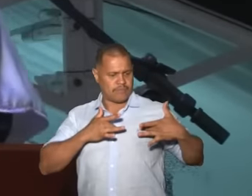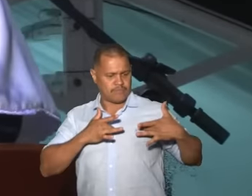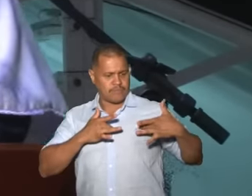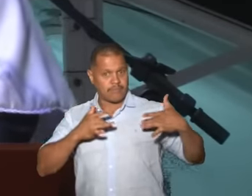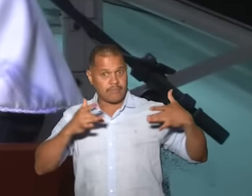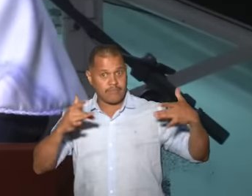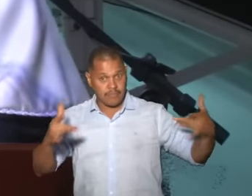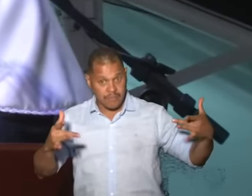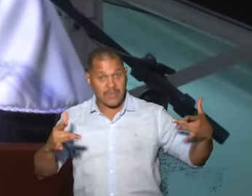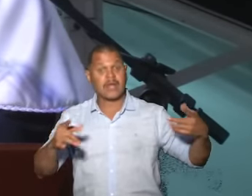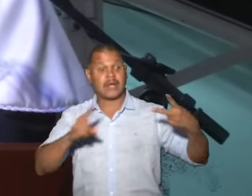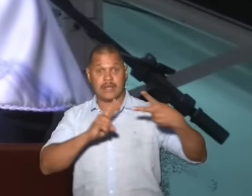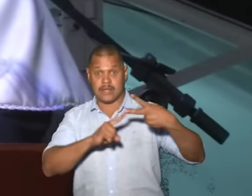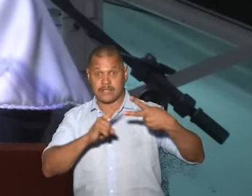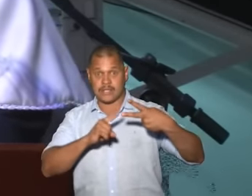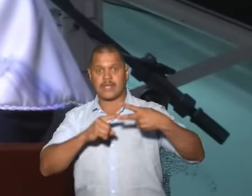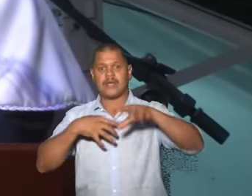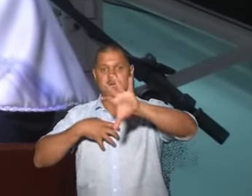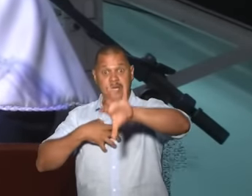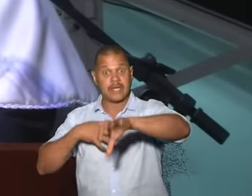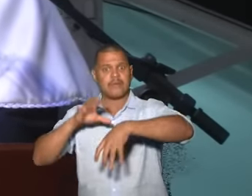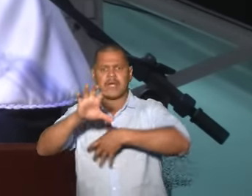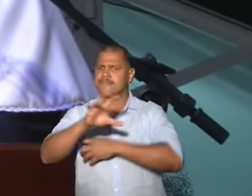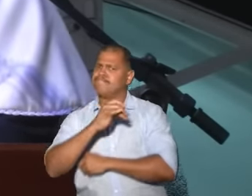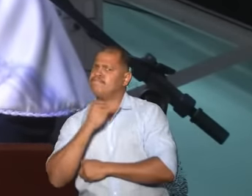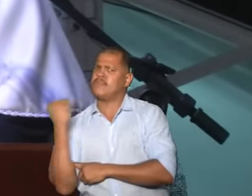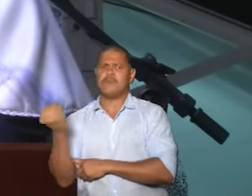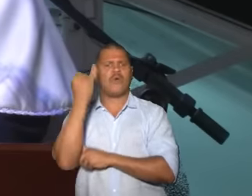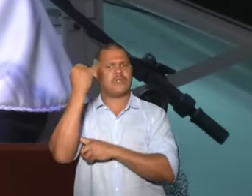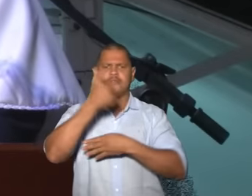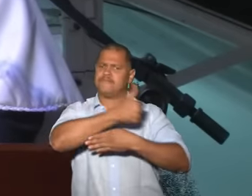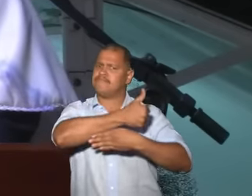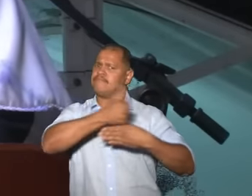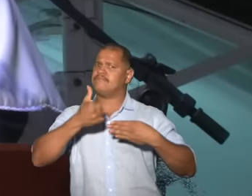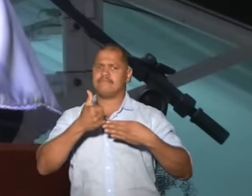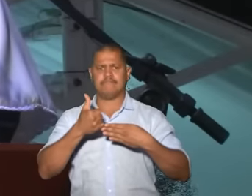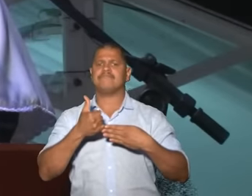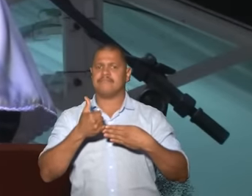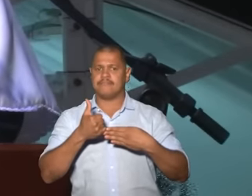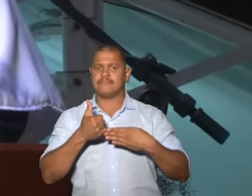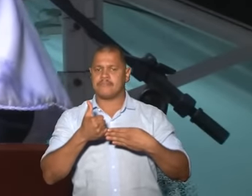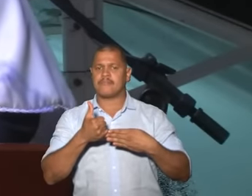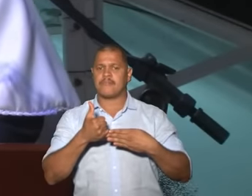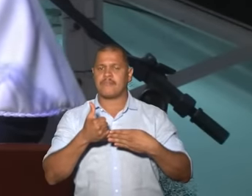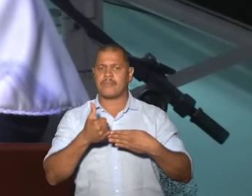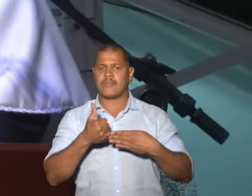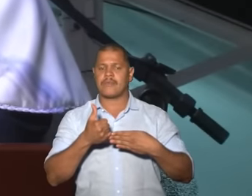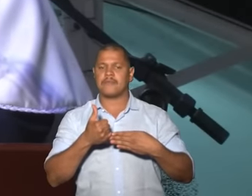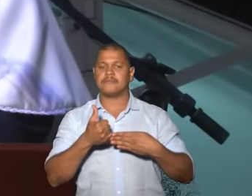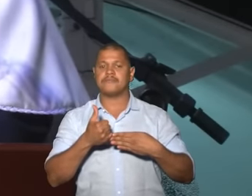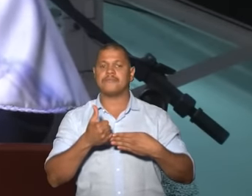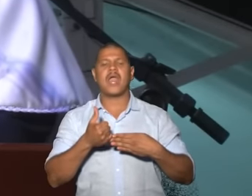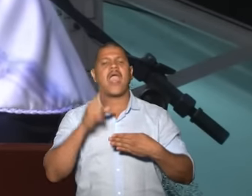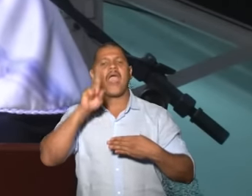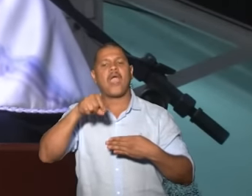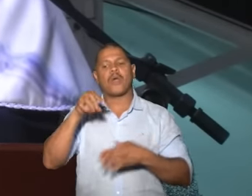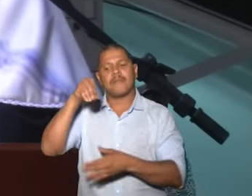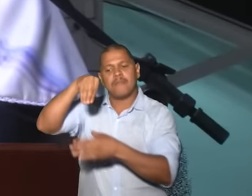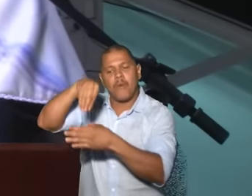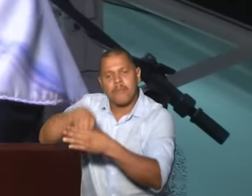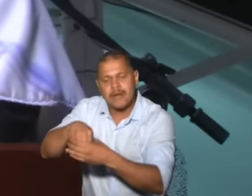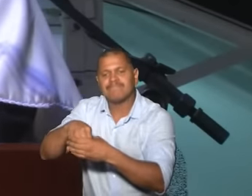Solidariedade e empatia são valores morais imprescindíveis que podemos definir como sementes de